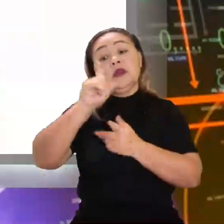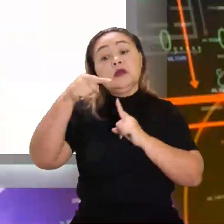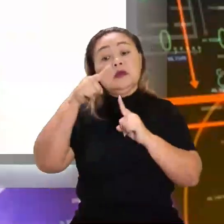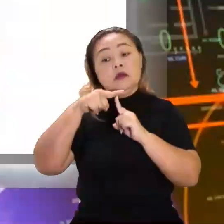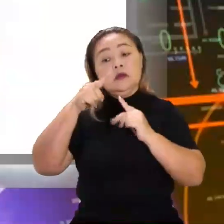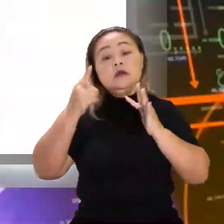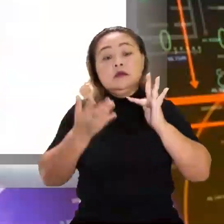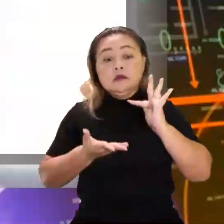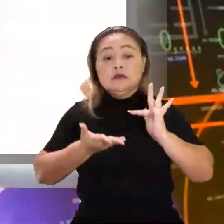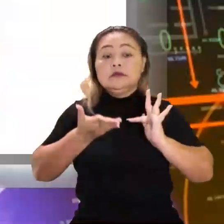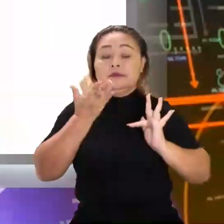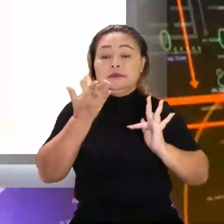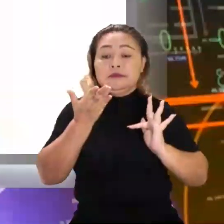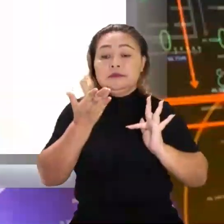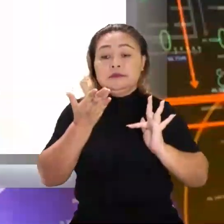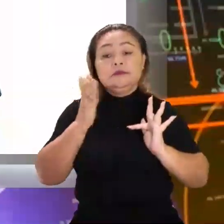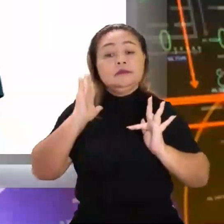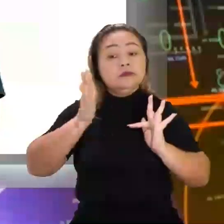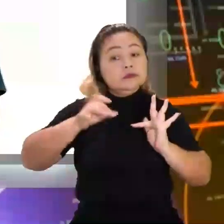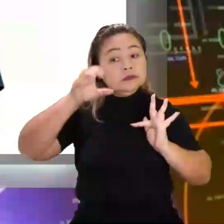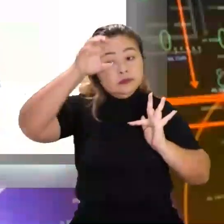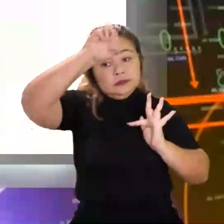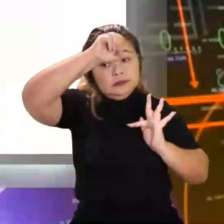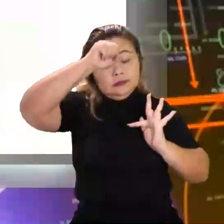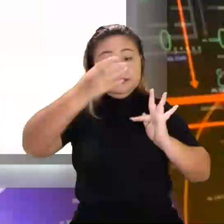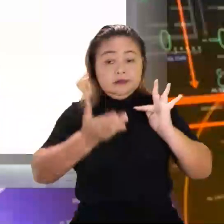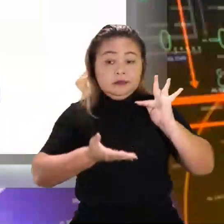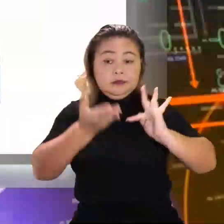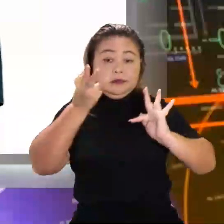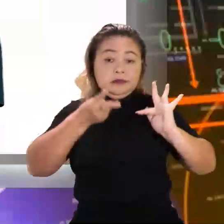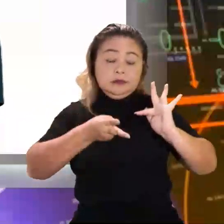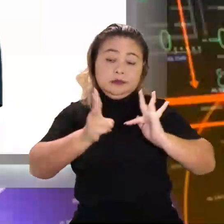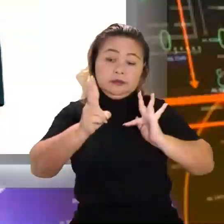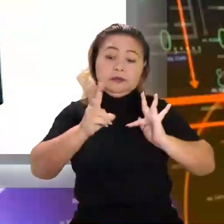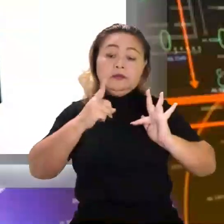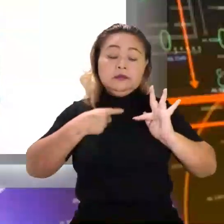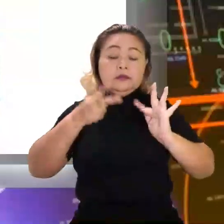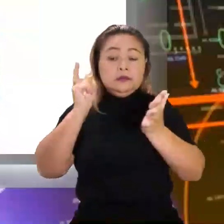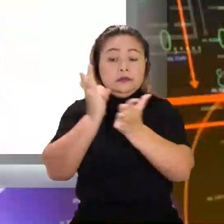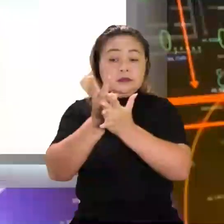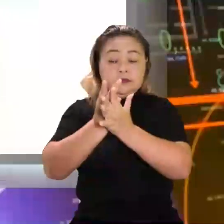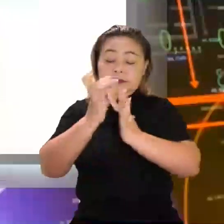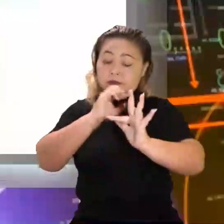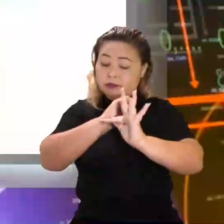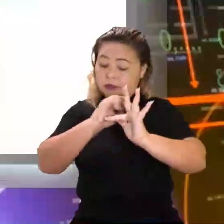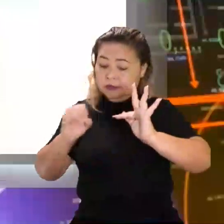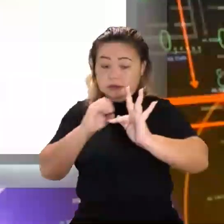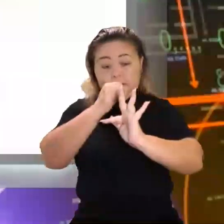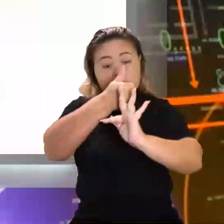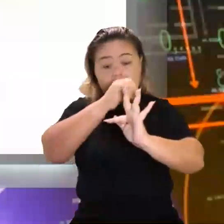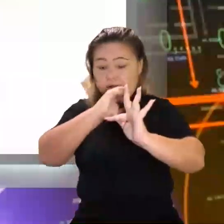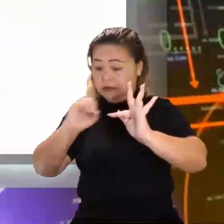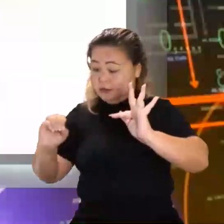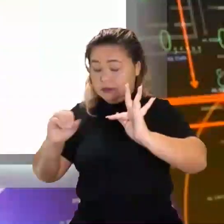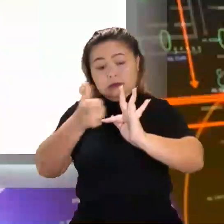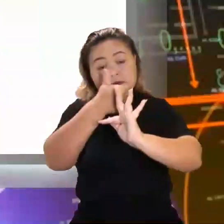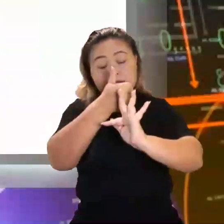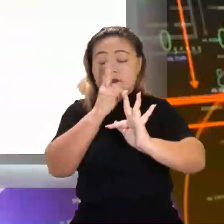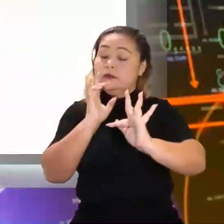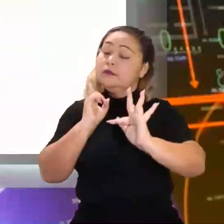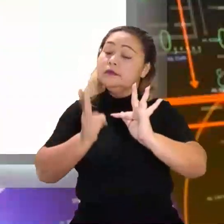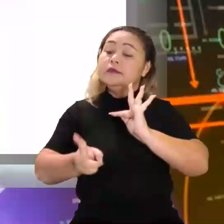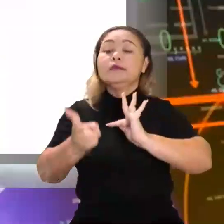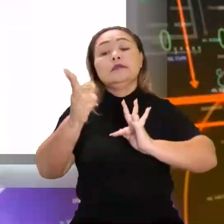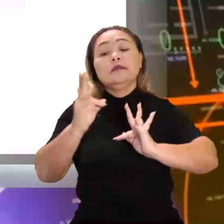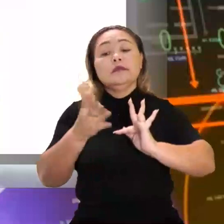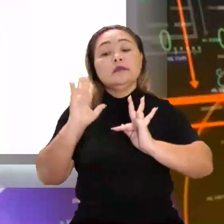tipo exponencial. Porque nós já aprendemos que a exponencial sempre toca no ponto 0, 1, 0, 1.